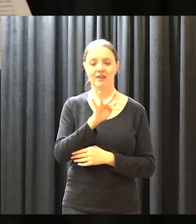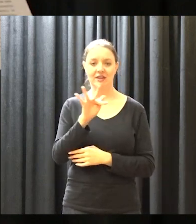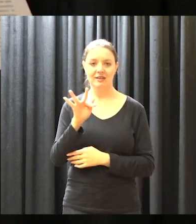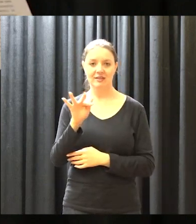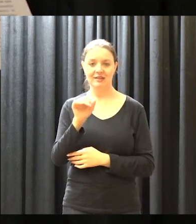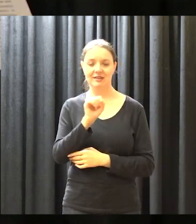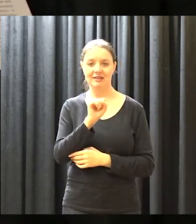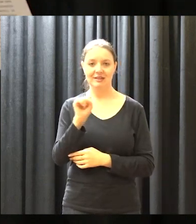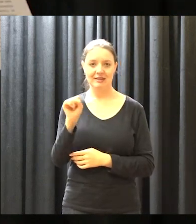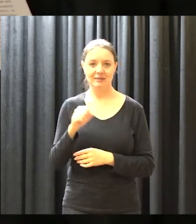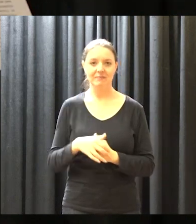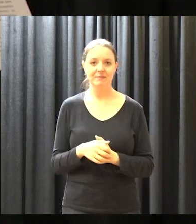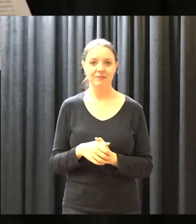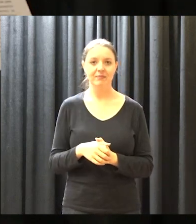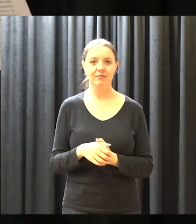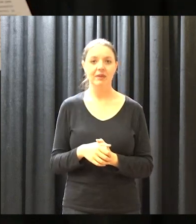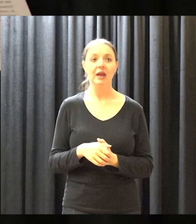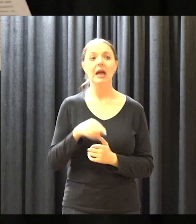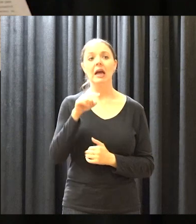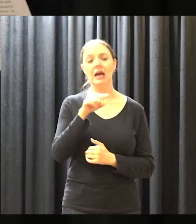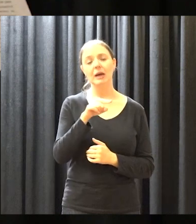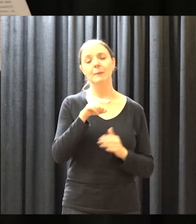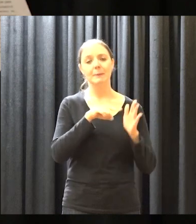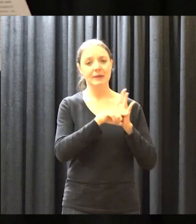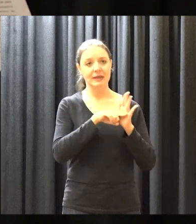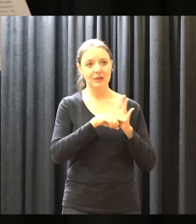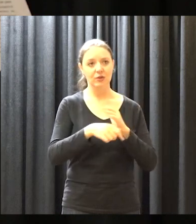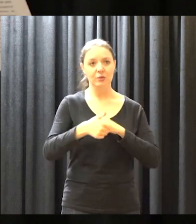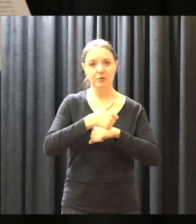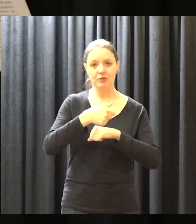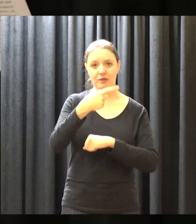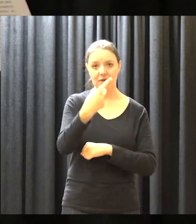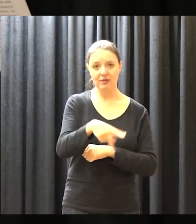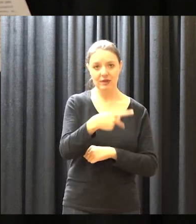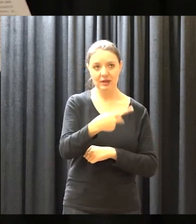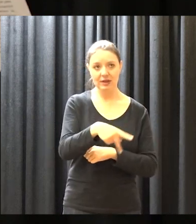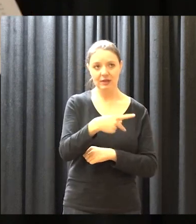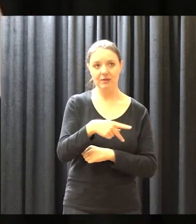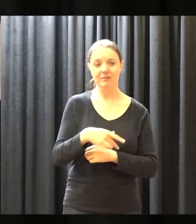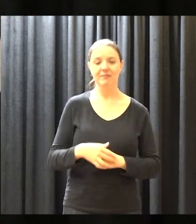Federal Fluminense. É pesquisadora cientista do nosso estado pela FAPERJ.